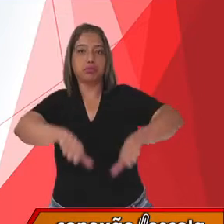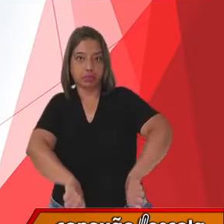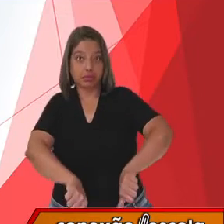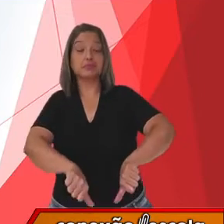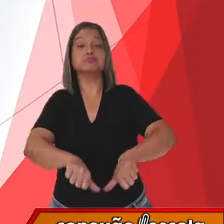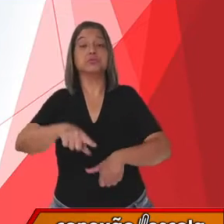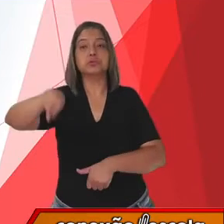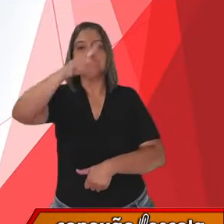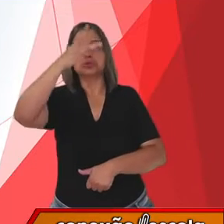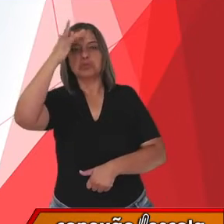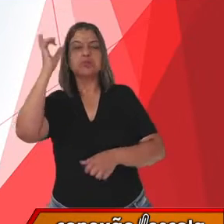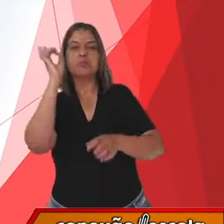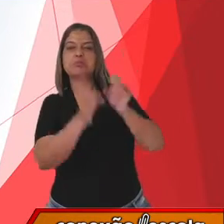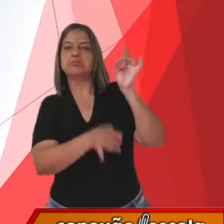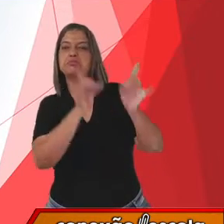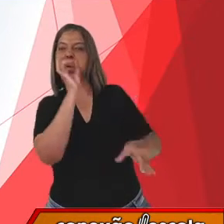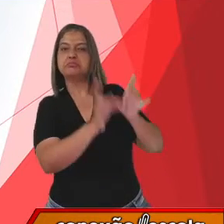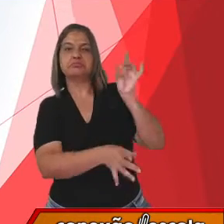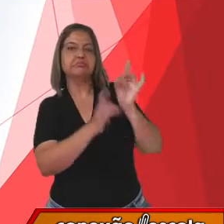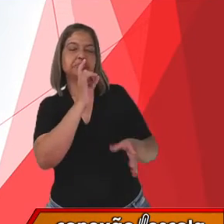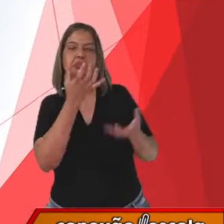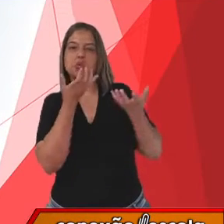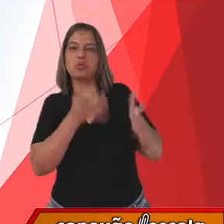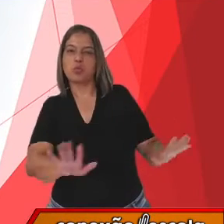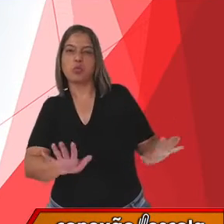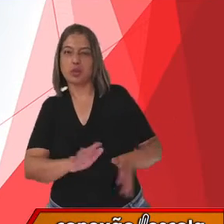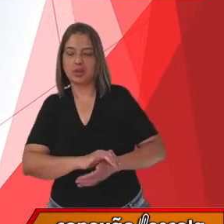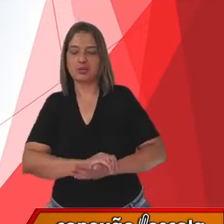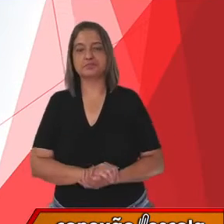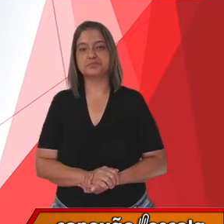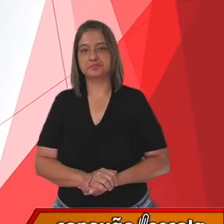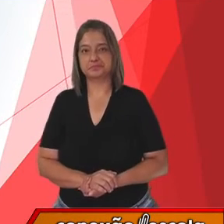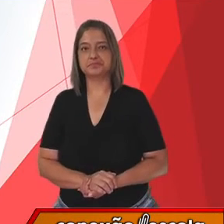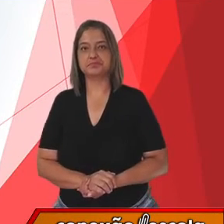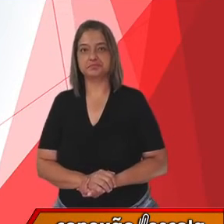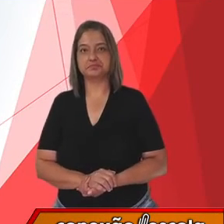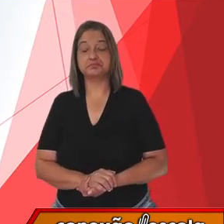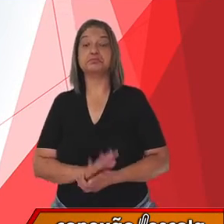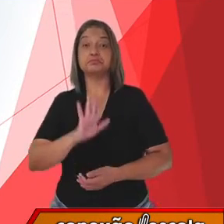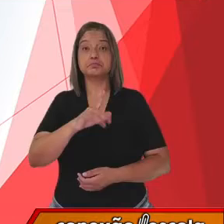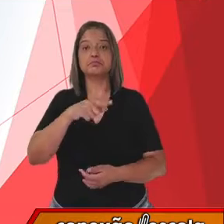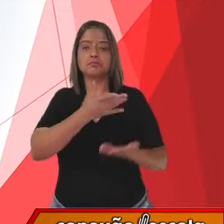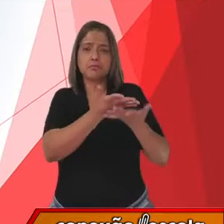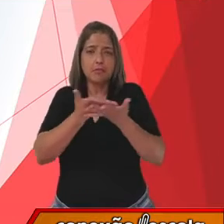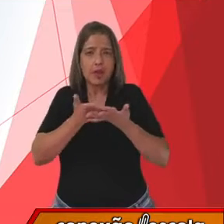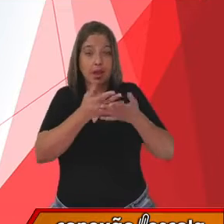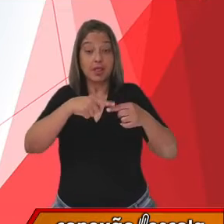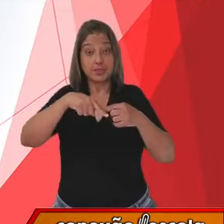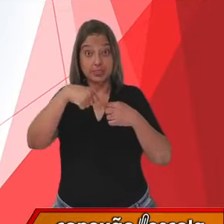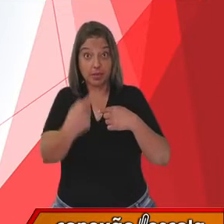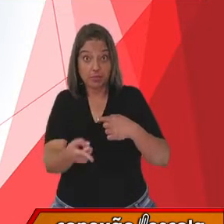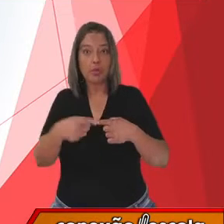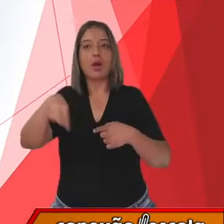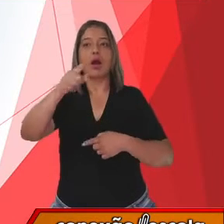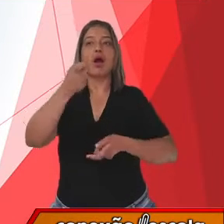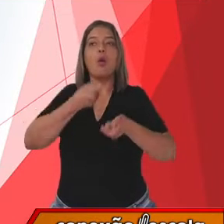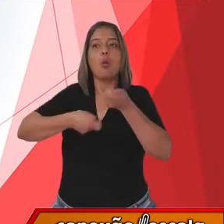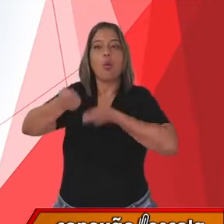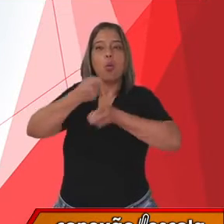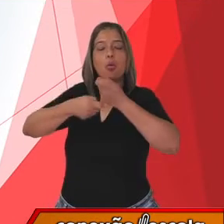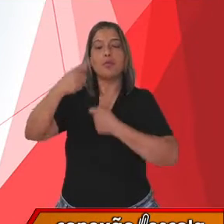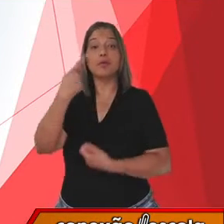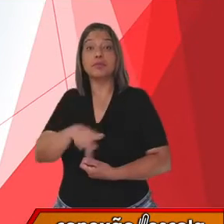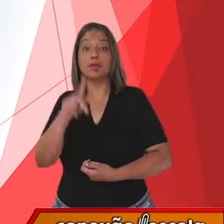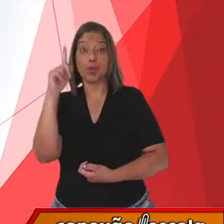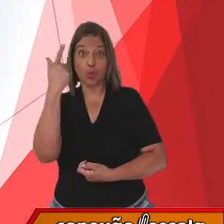o abandono de muitos povoados goianos. Após a mineração, a economia goiana do